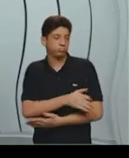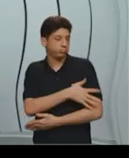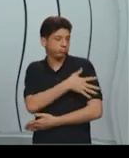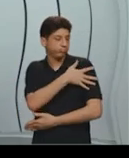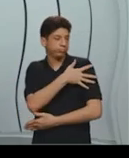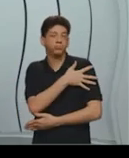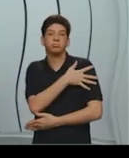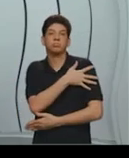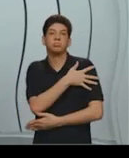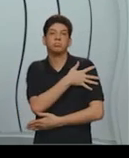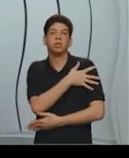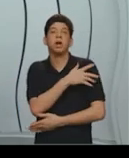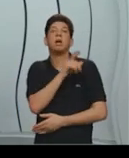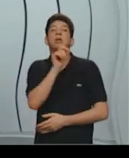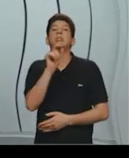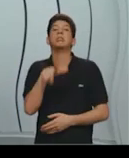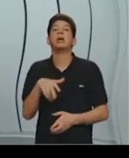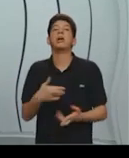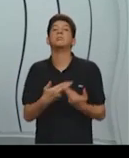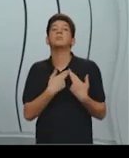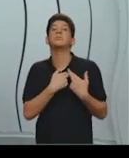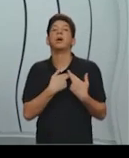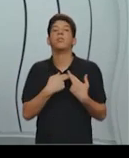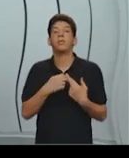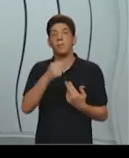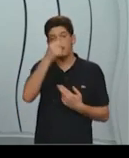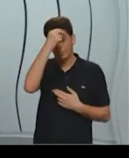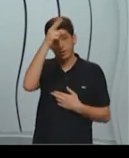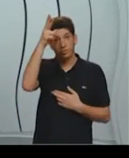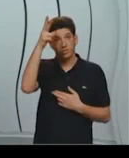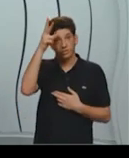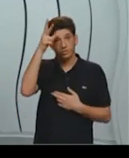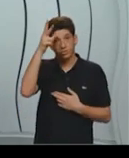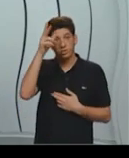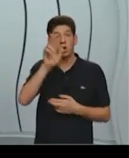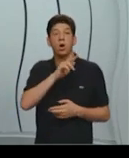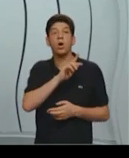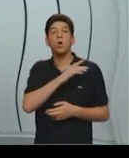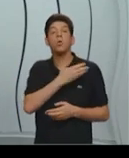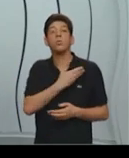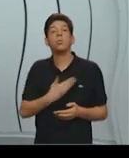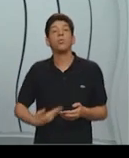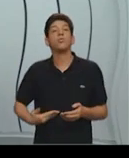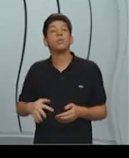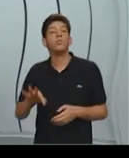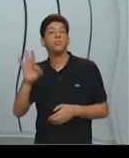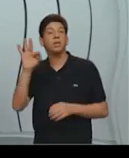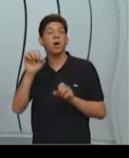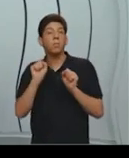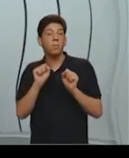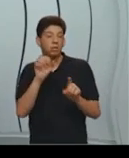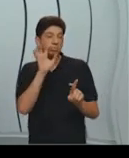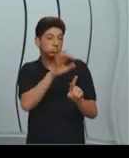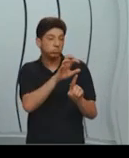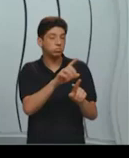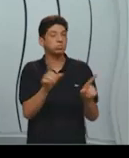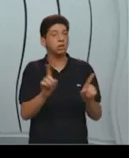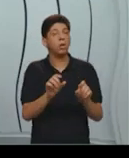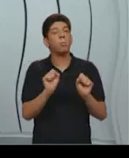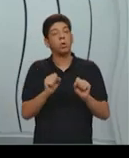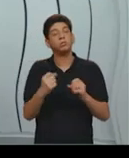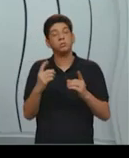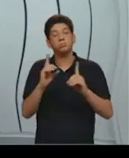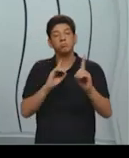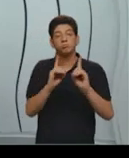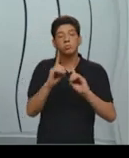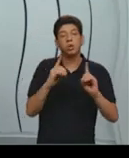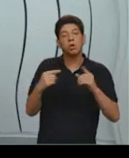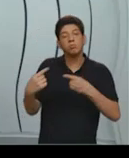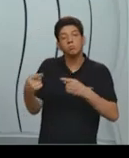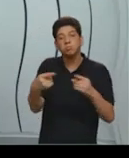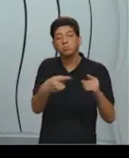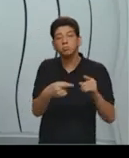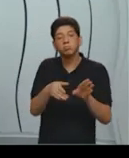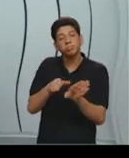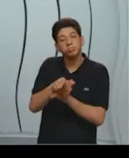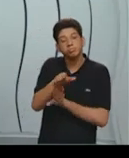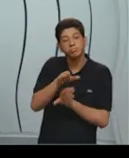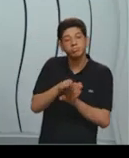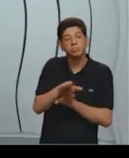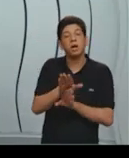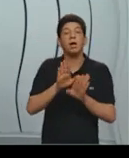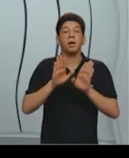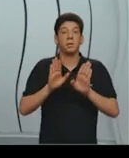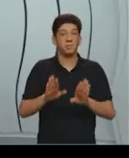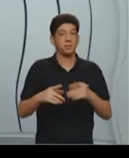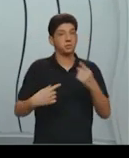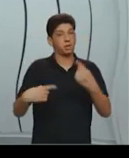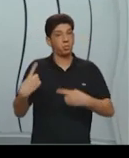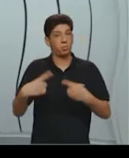quem é responsável por esse processo é a prefeitura. O governo federal pode interferir? Não, ele pode dialogar, subsidiar e tudo. Mas a política de